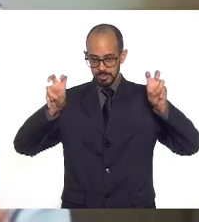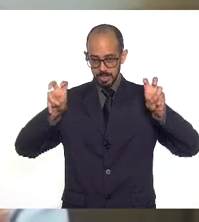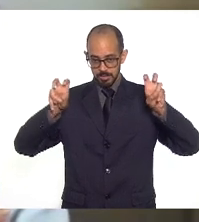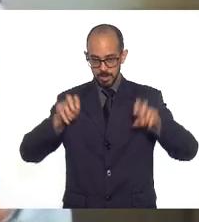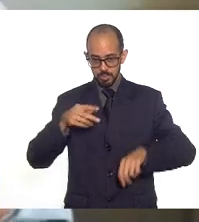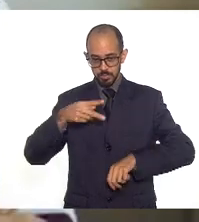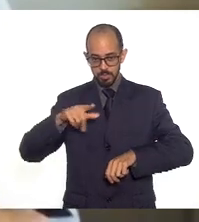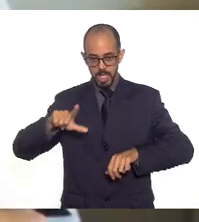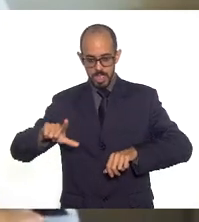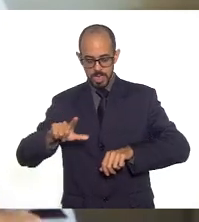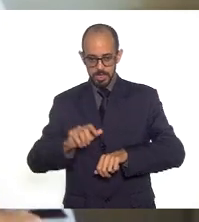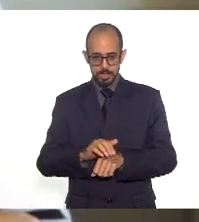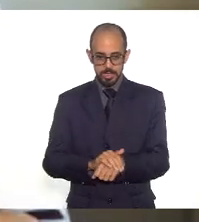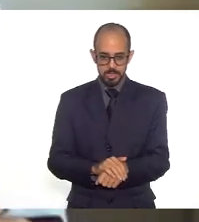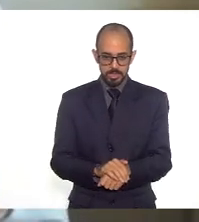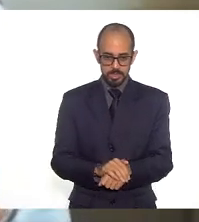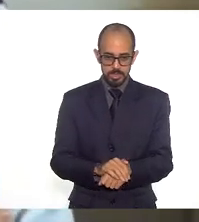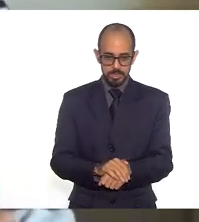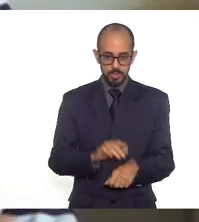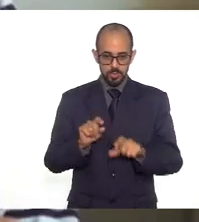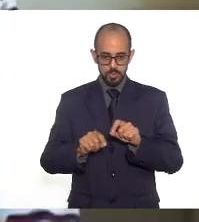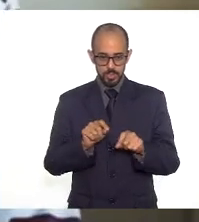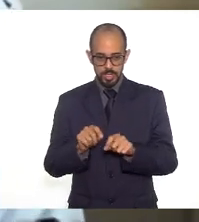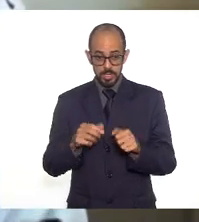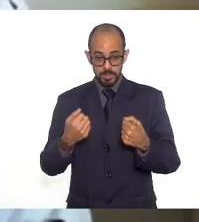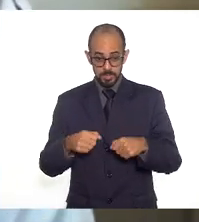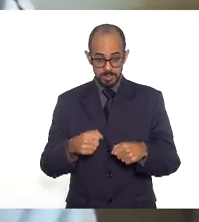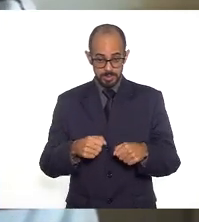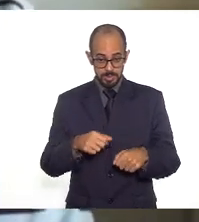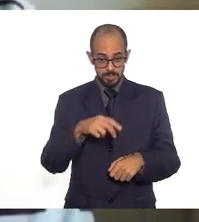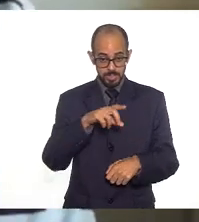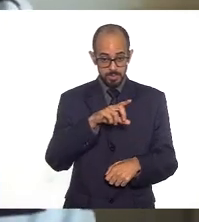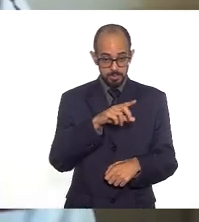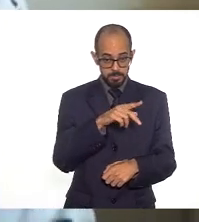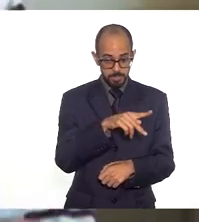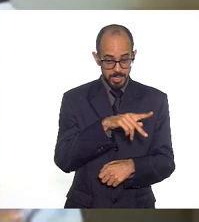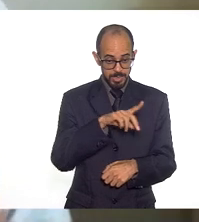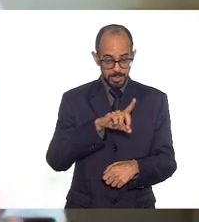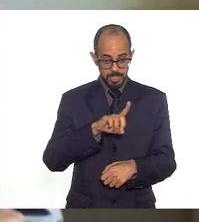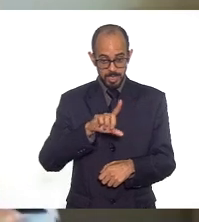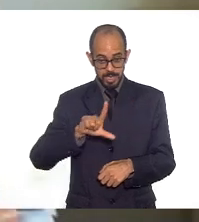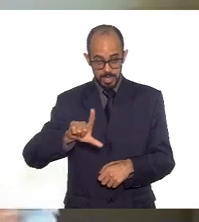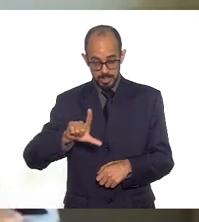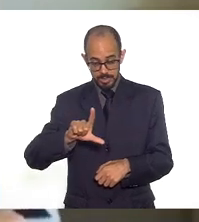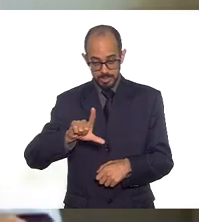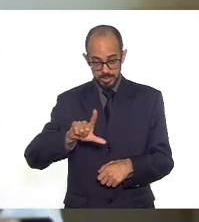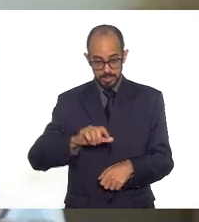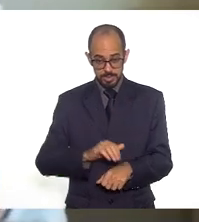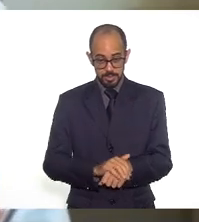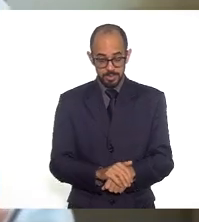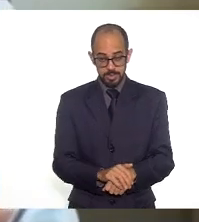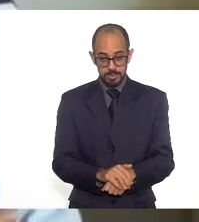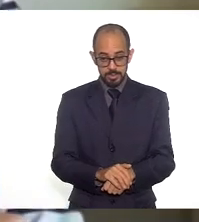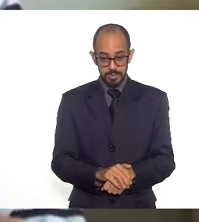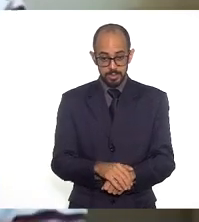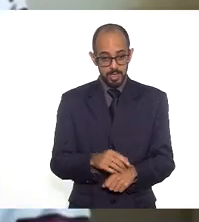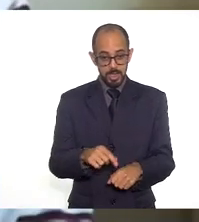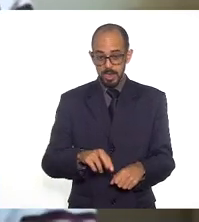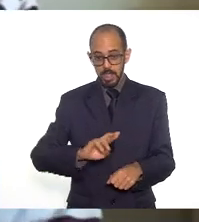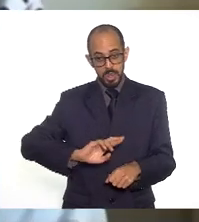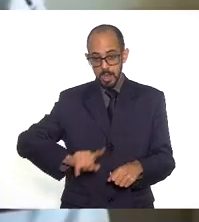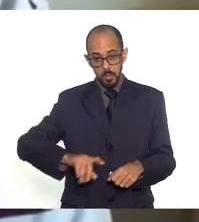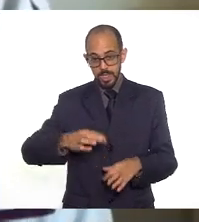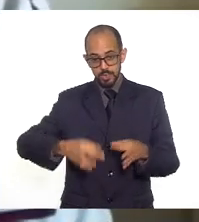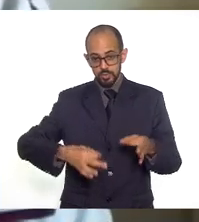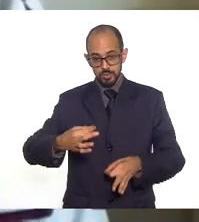PL e ele devia ser abordado por PDL, você pode dizer que ele é injurídico, mas